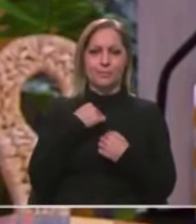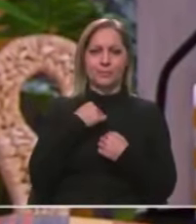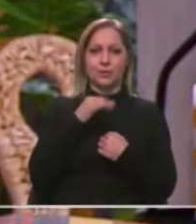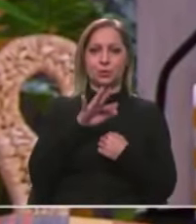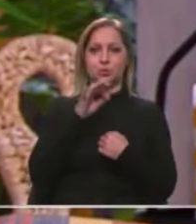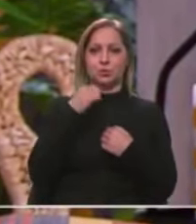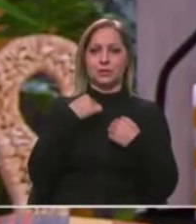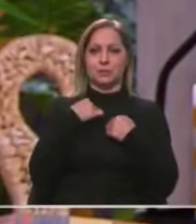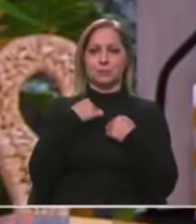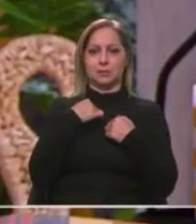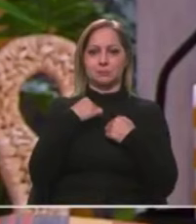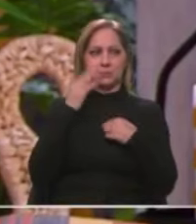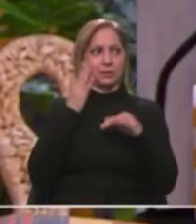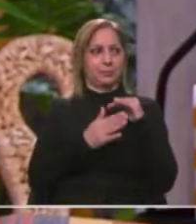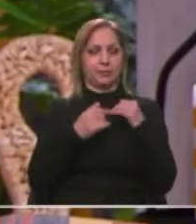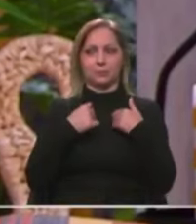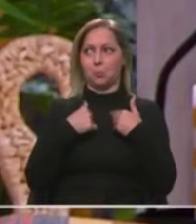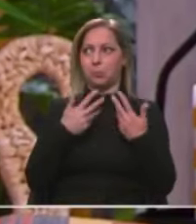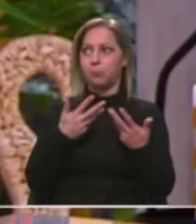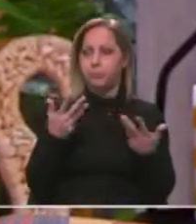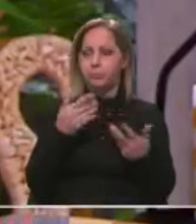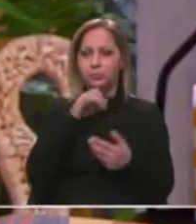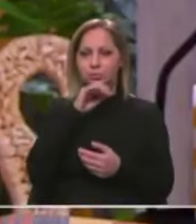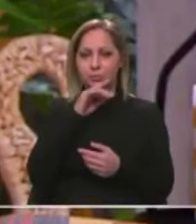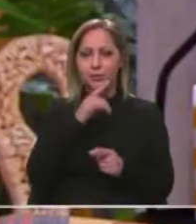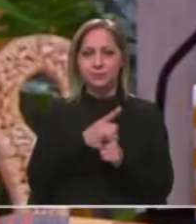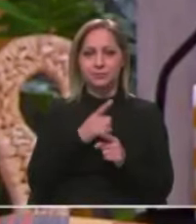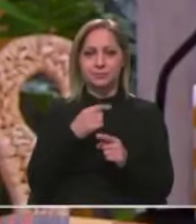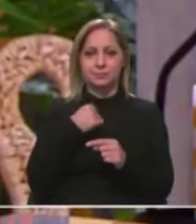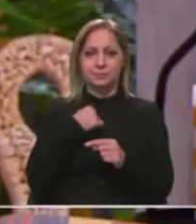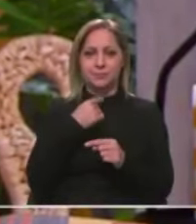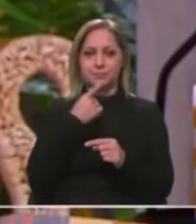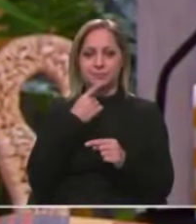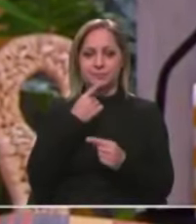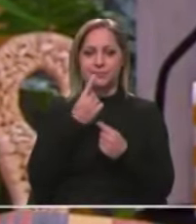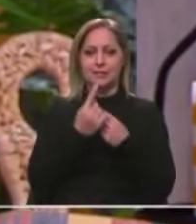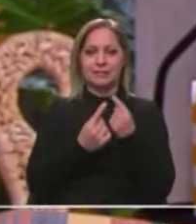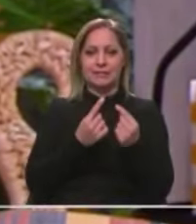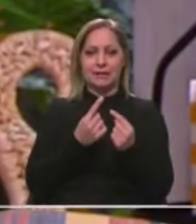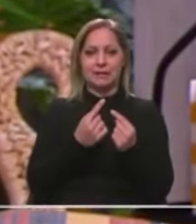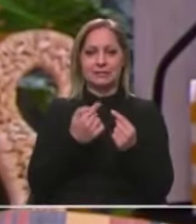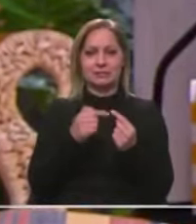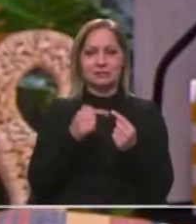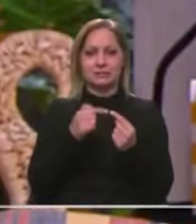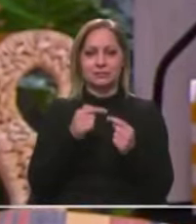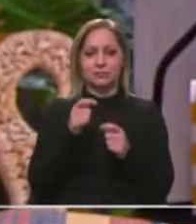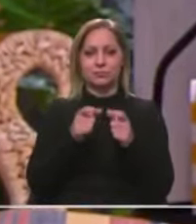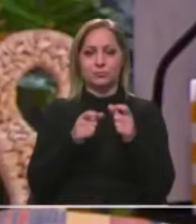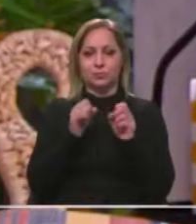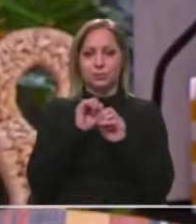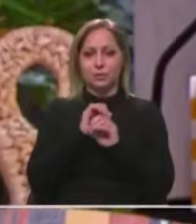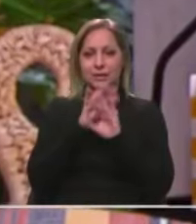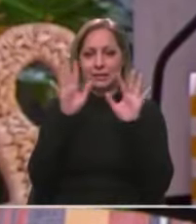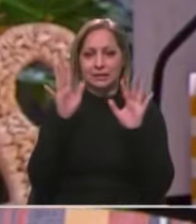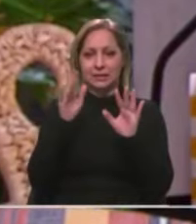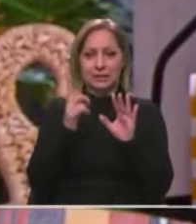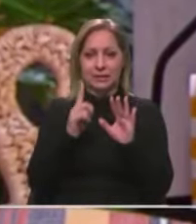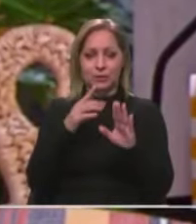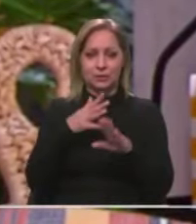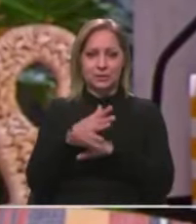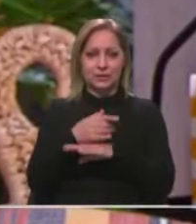com as nomeações, assim, muito de repente, até porque percebi que alguma coisa se passava ali por trás, as pessoas não foram claras nem diretas comigo,